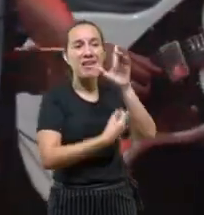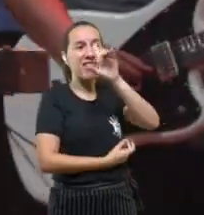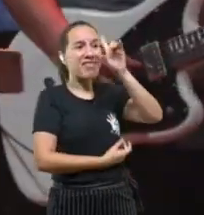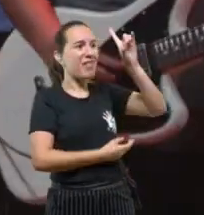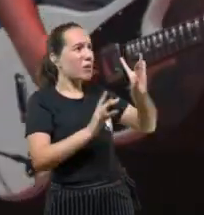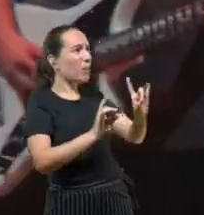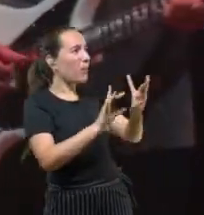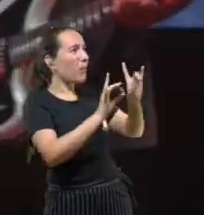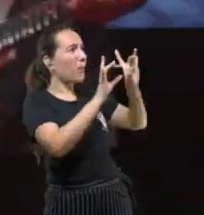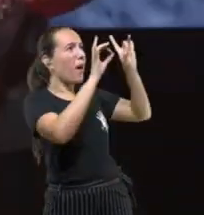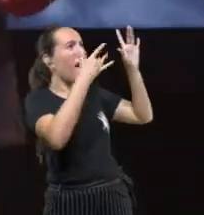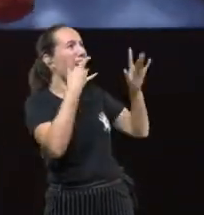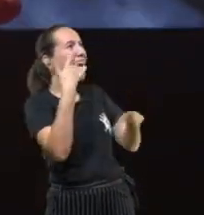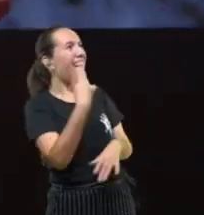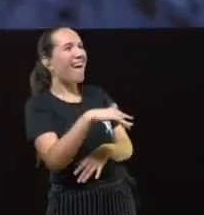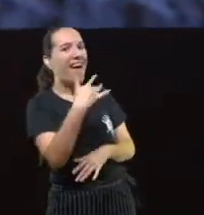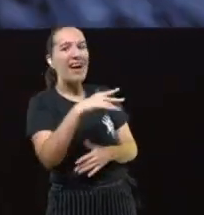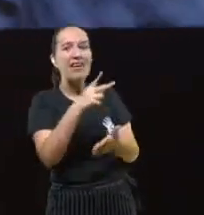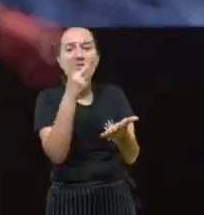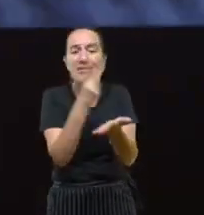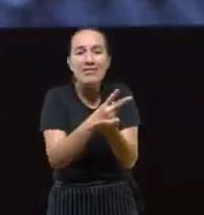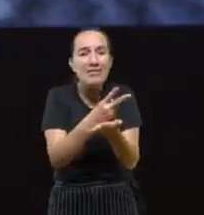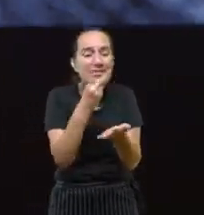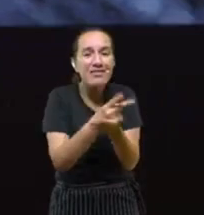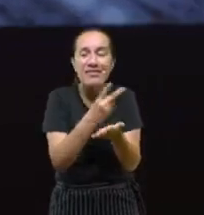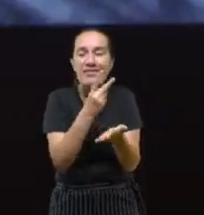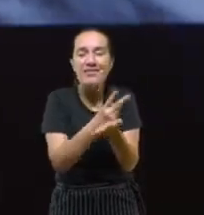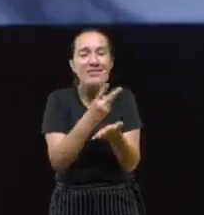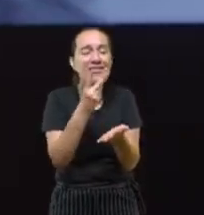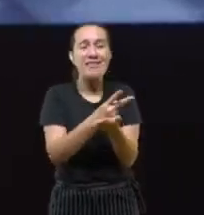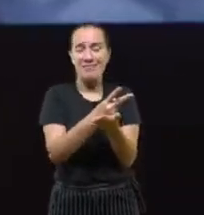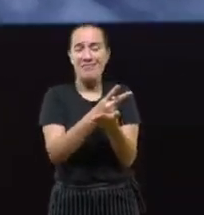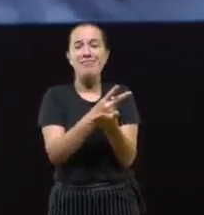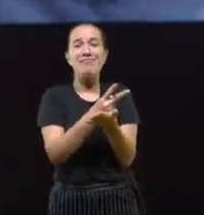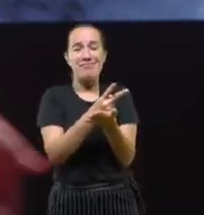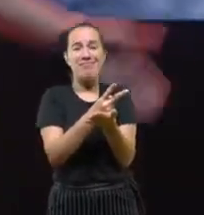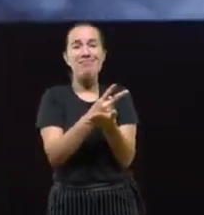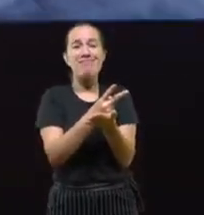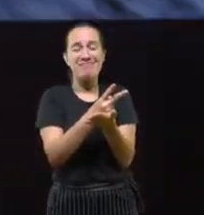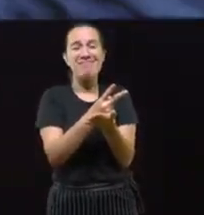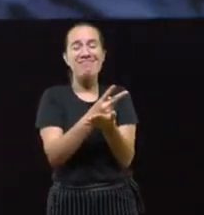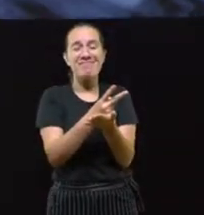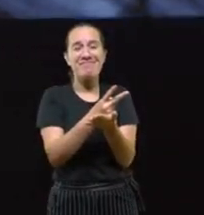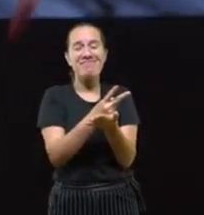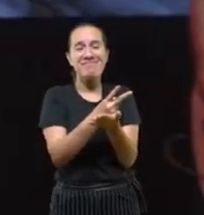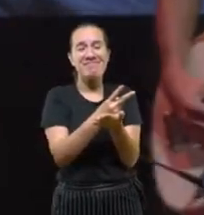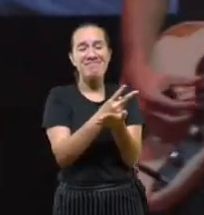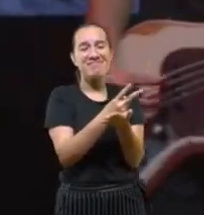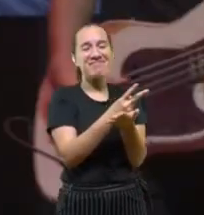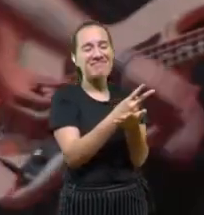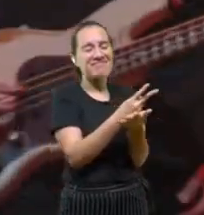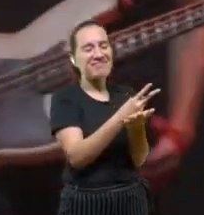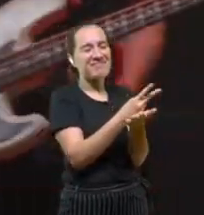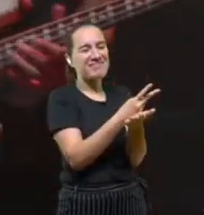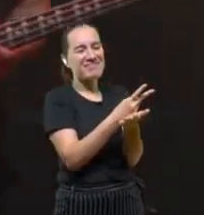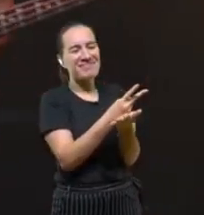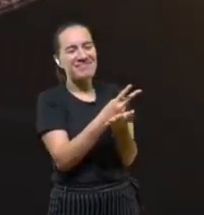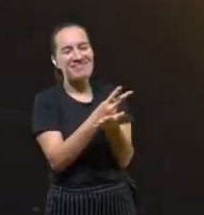precioso. Oh, Rabai Alavashei. A minha mama raia lava